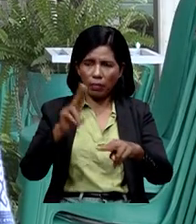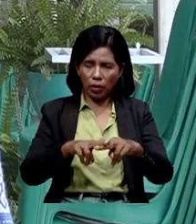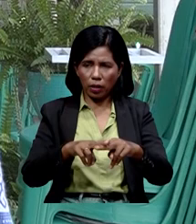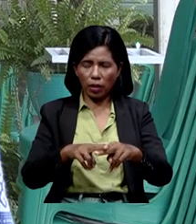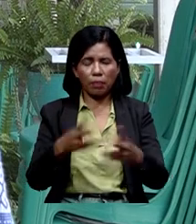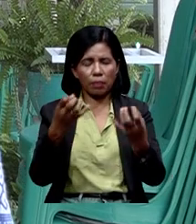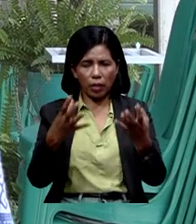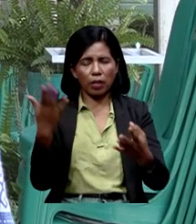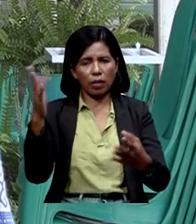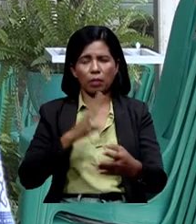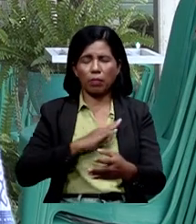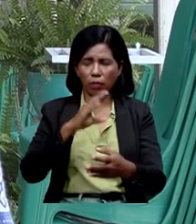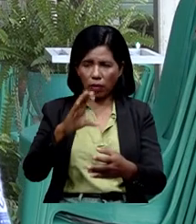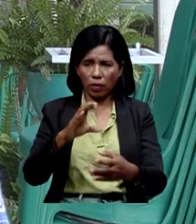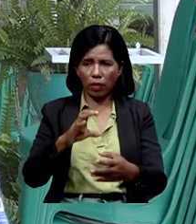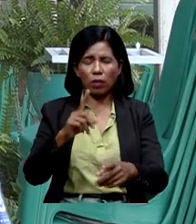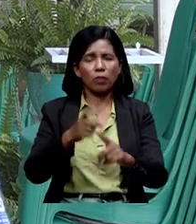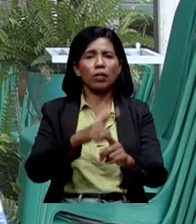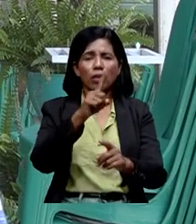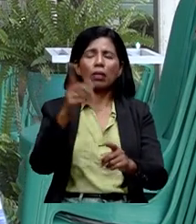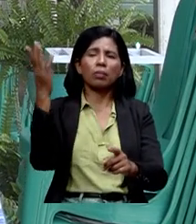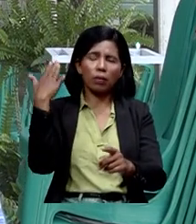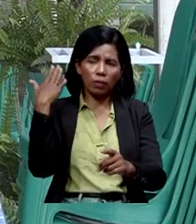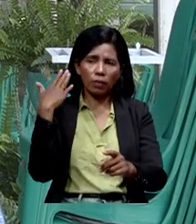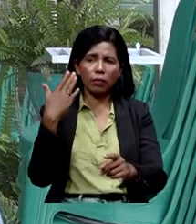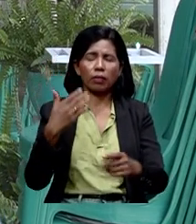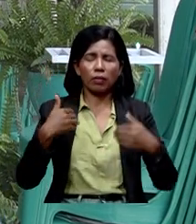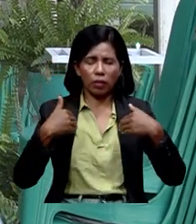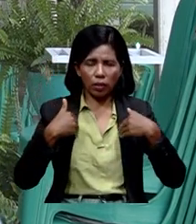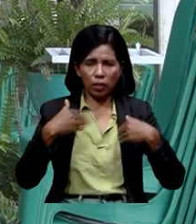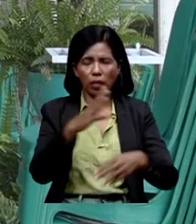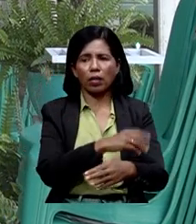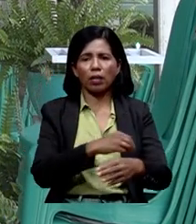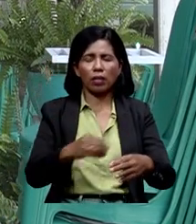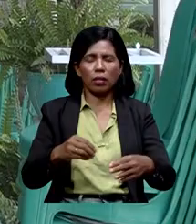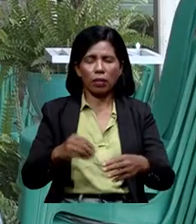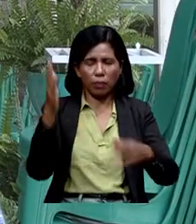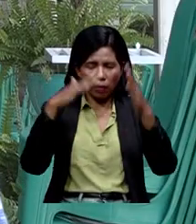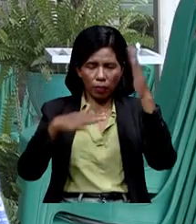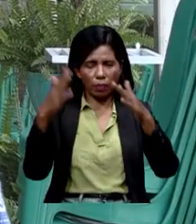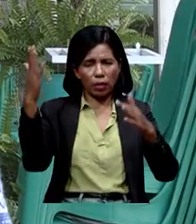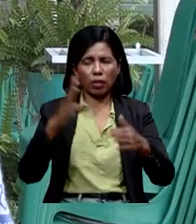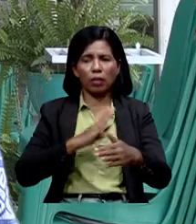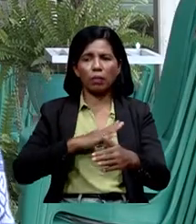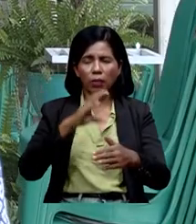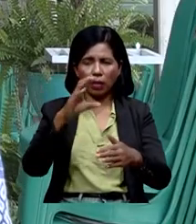Bocau foi la la se fulan ida ba koto e hamos o polêmica ida ha Bocau maka